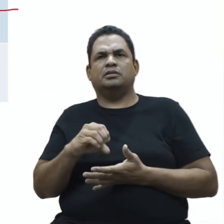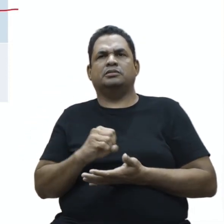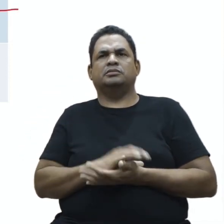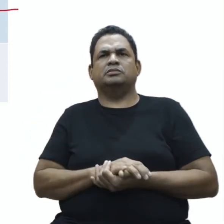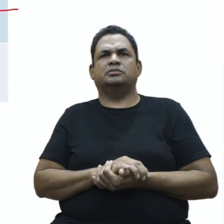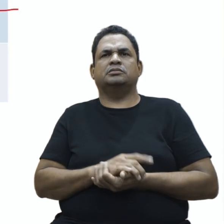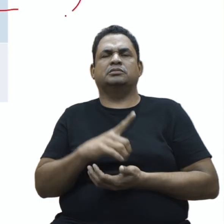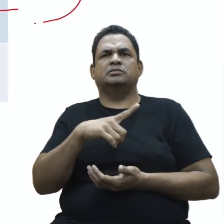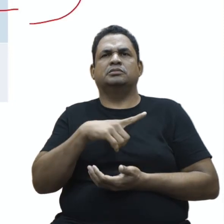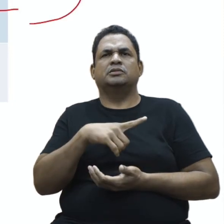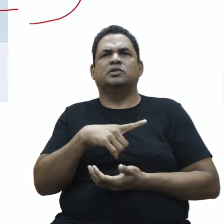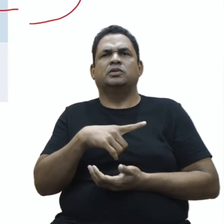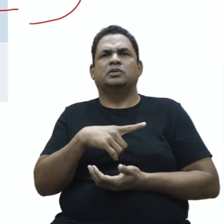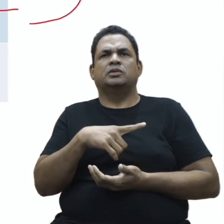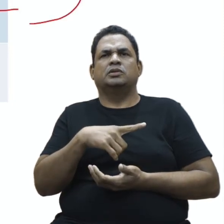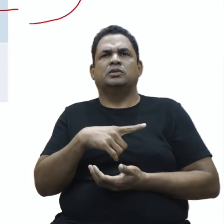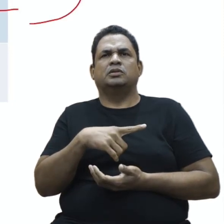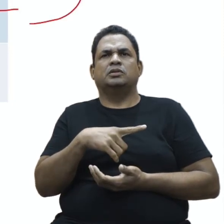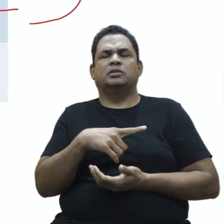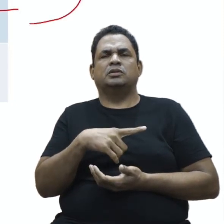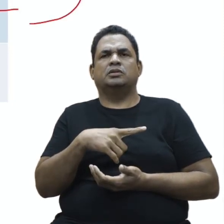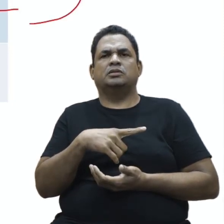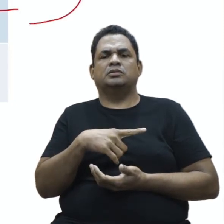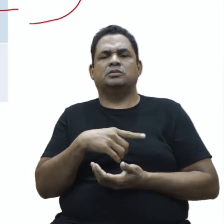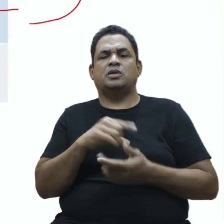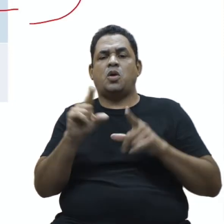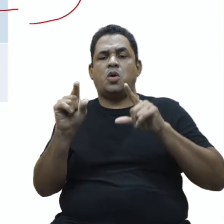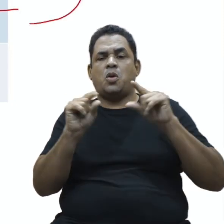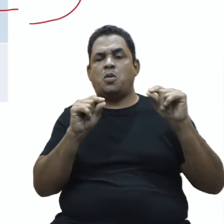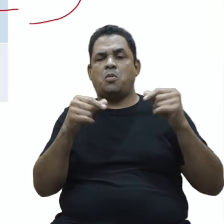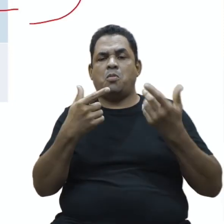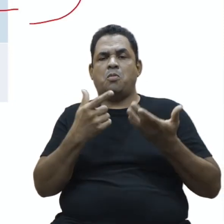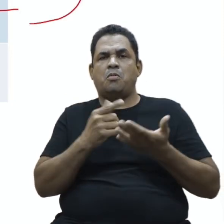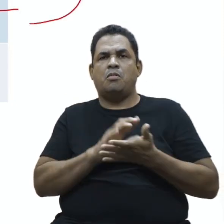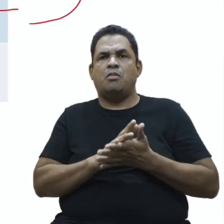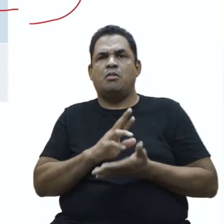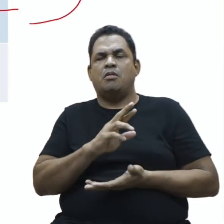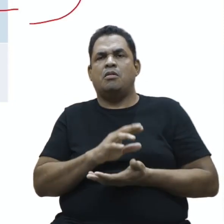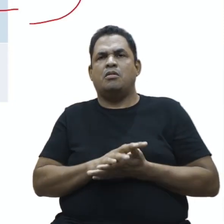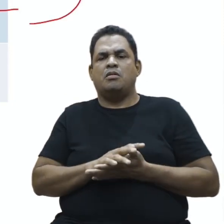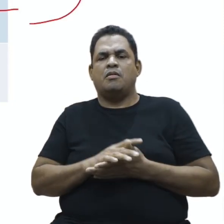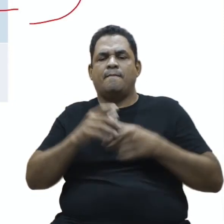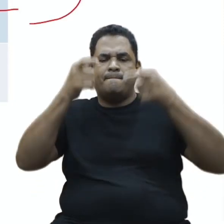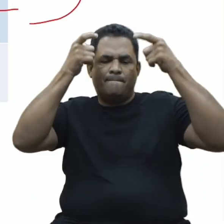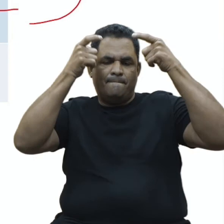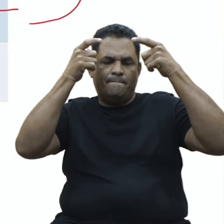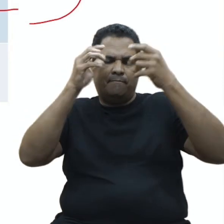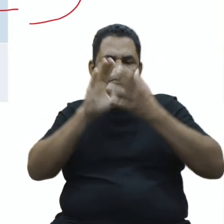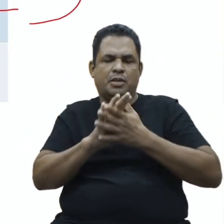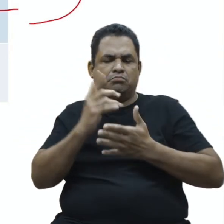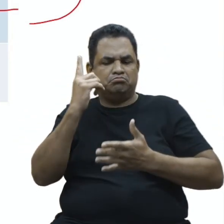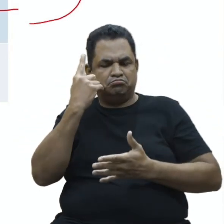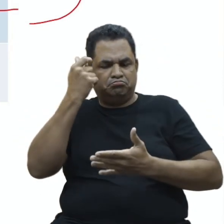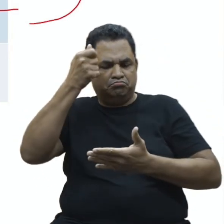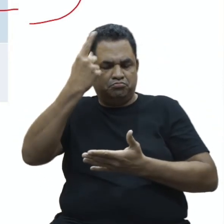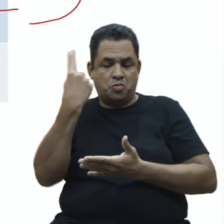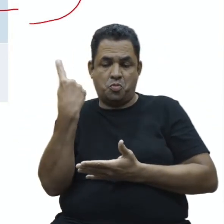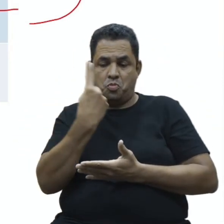gente tem aqui opções, a república, a monarquia absolutista e a